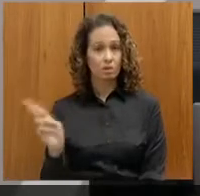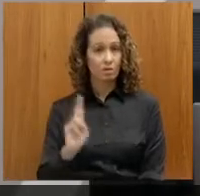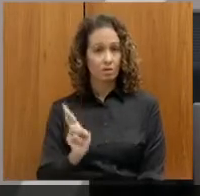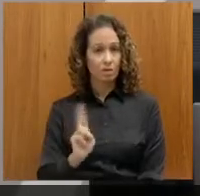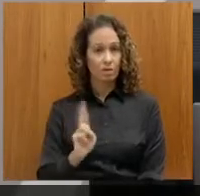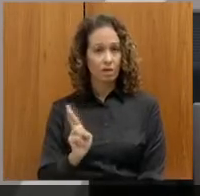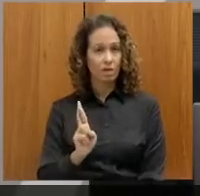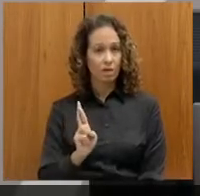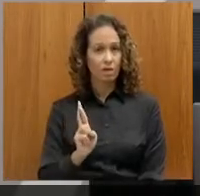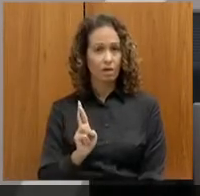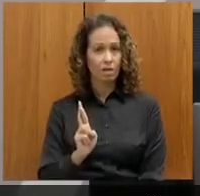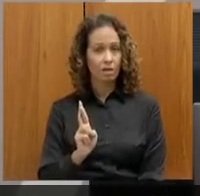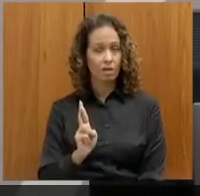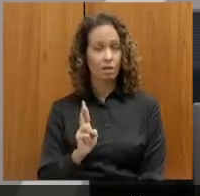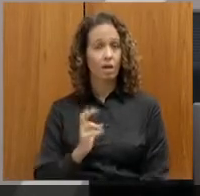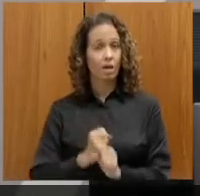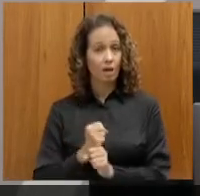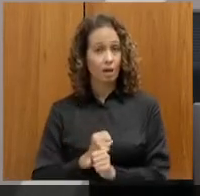ano